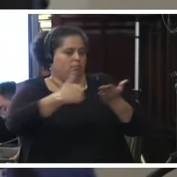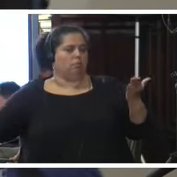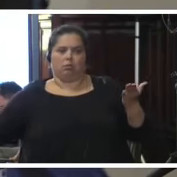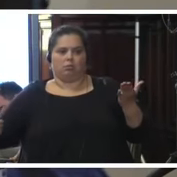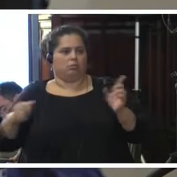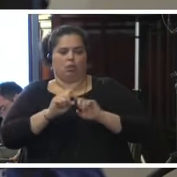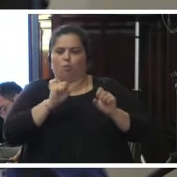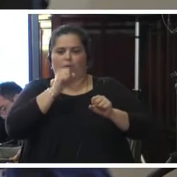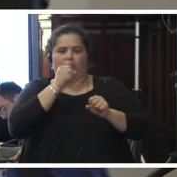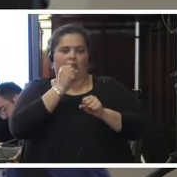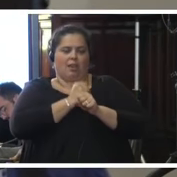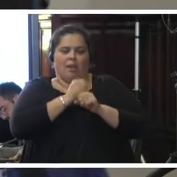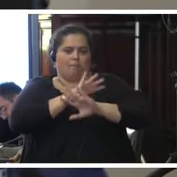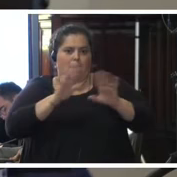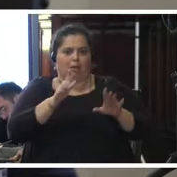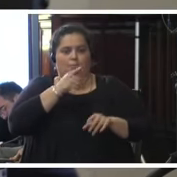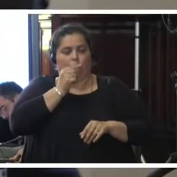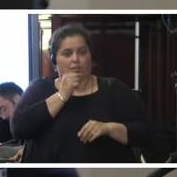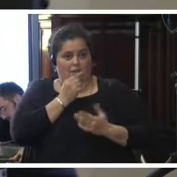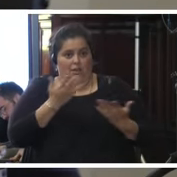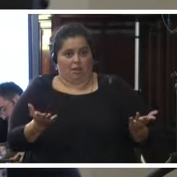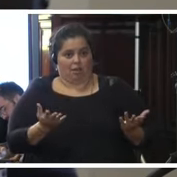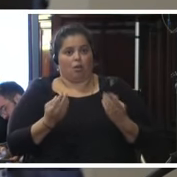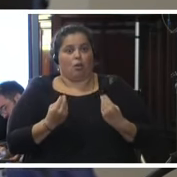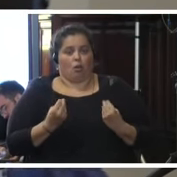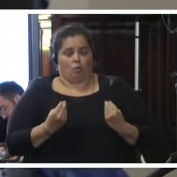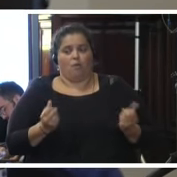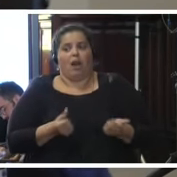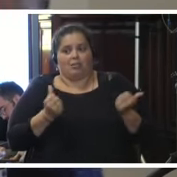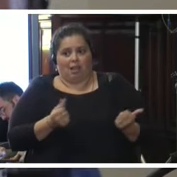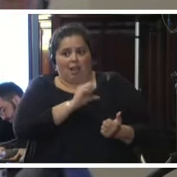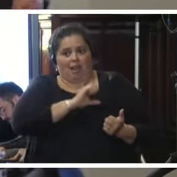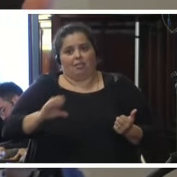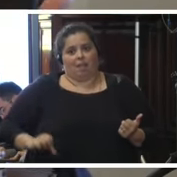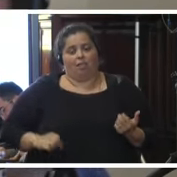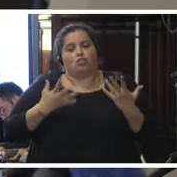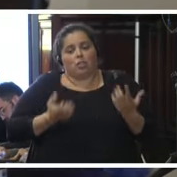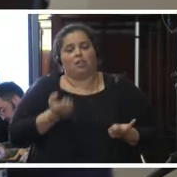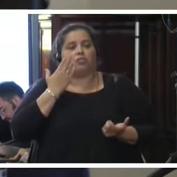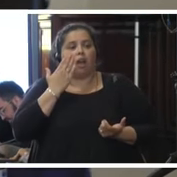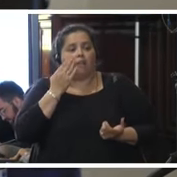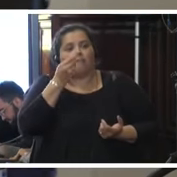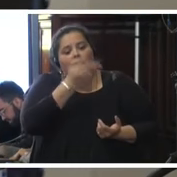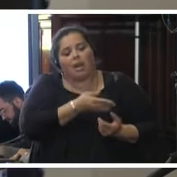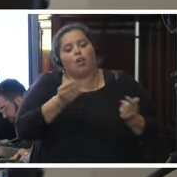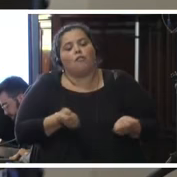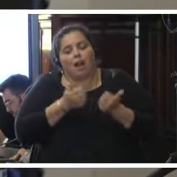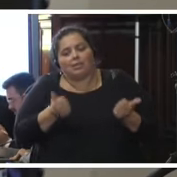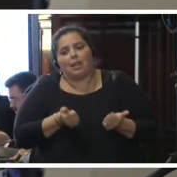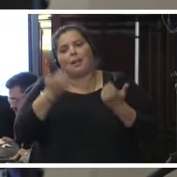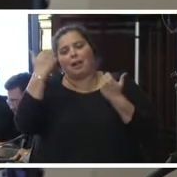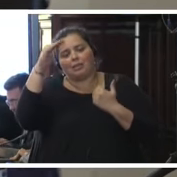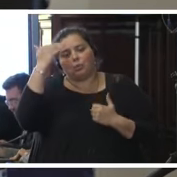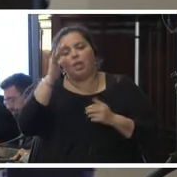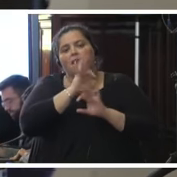O que vai fazer para que as autoridades não digam de forma pública, vamos caçar vocês?